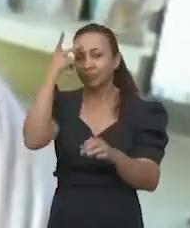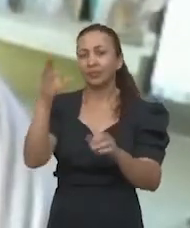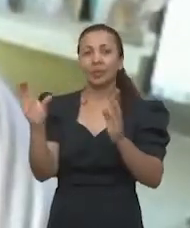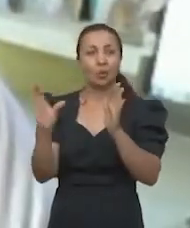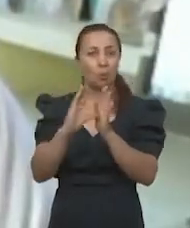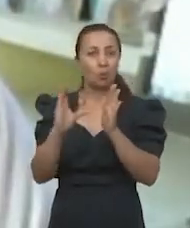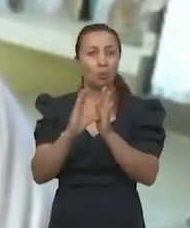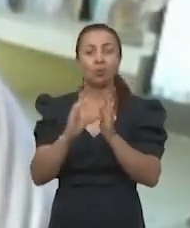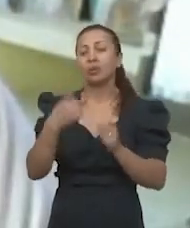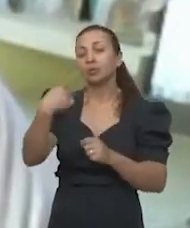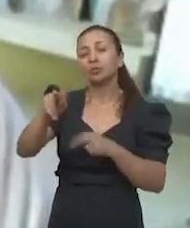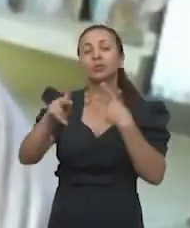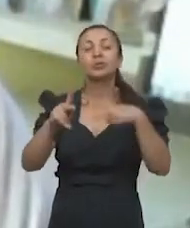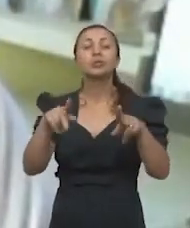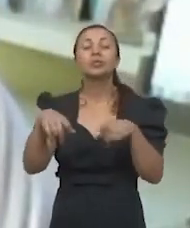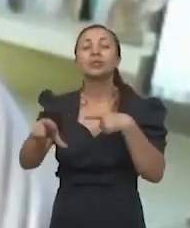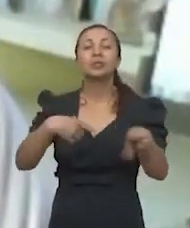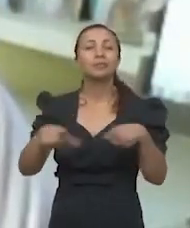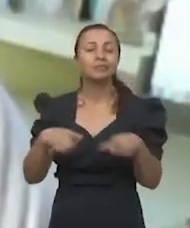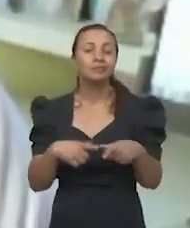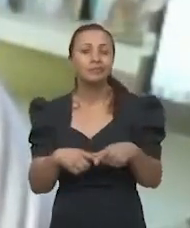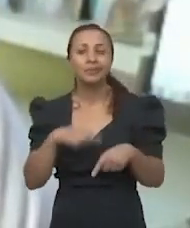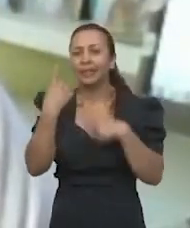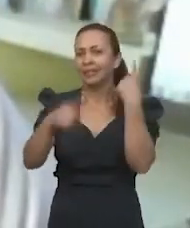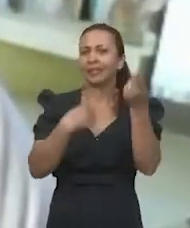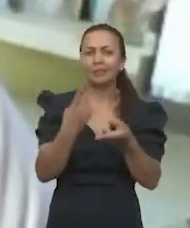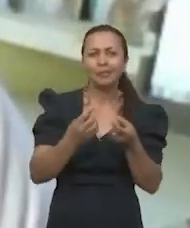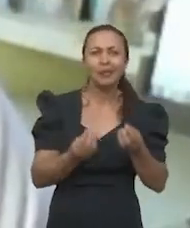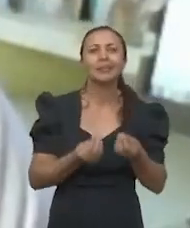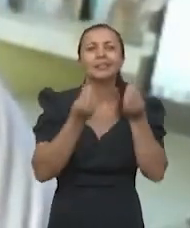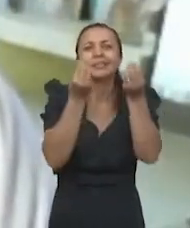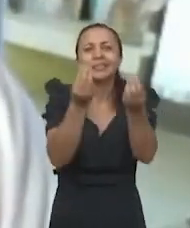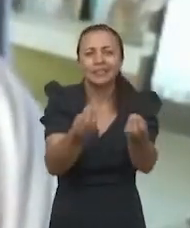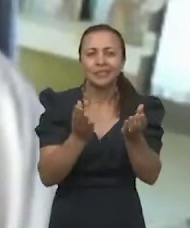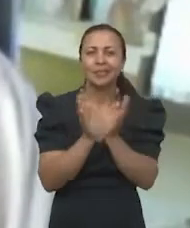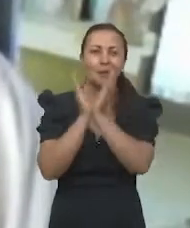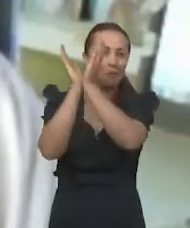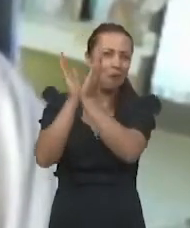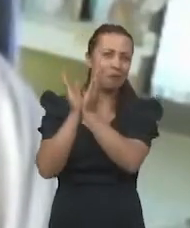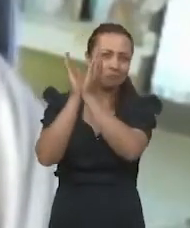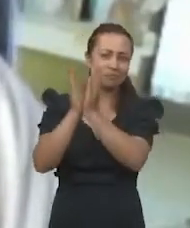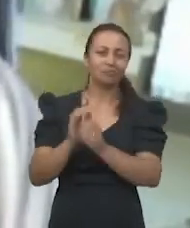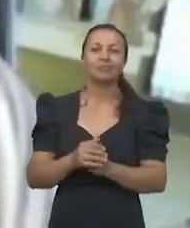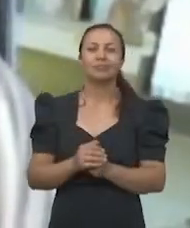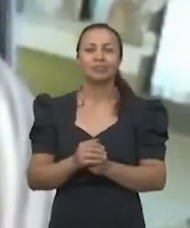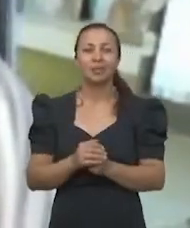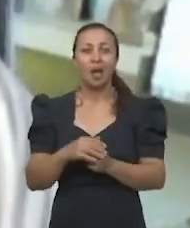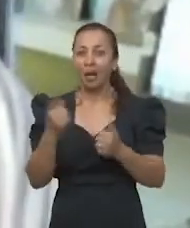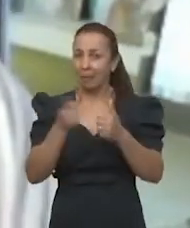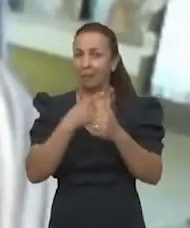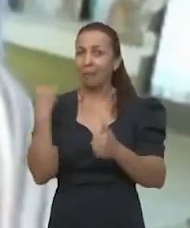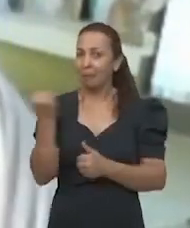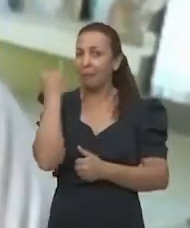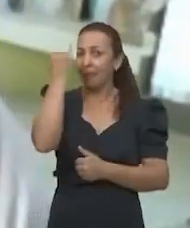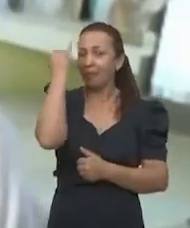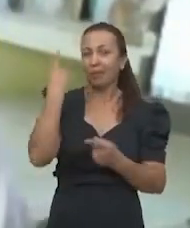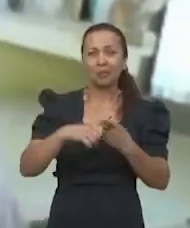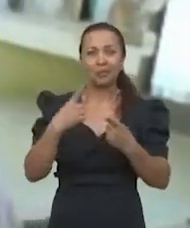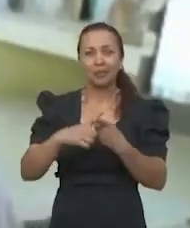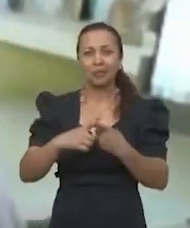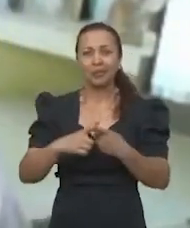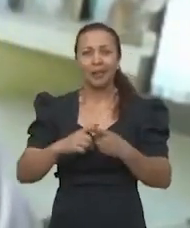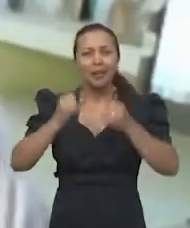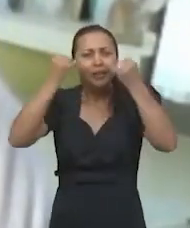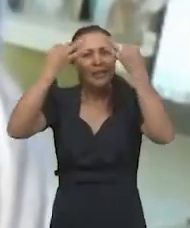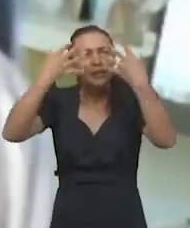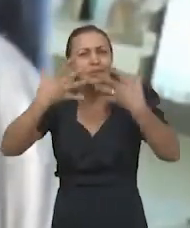apresentar para a comunidade os seus trabalhos, e depois ele premia isso. Então, é um prêmio muito importante, primeiro porque ele